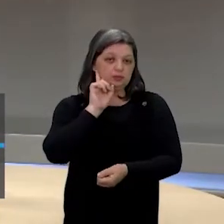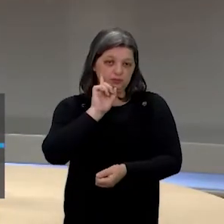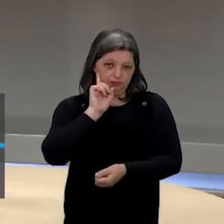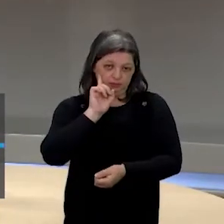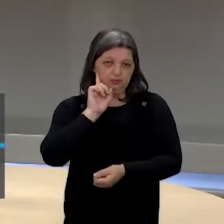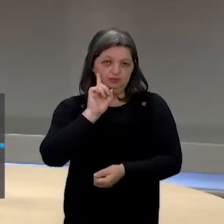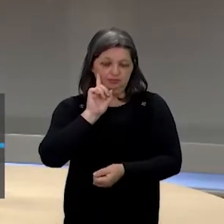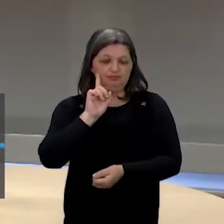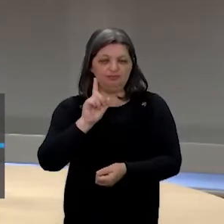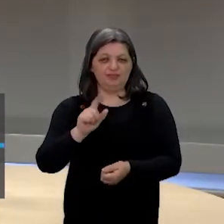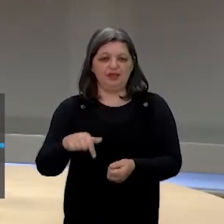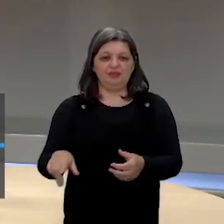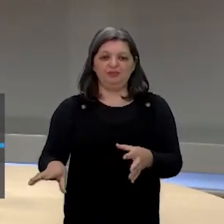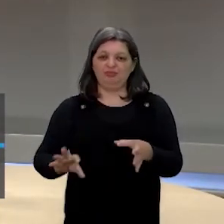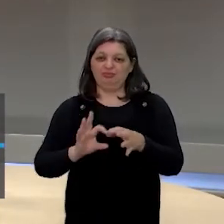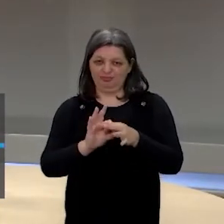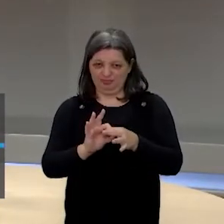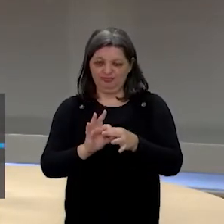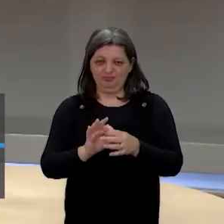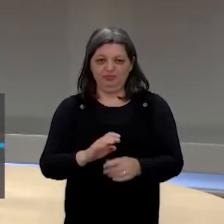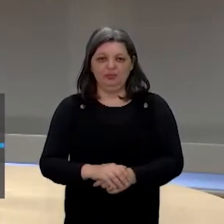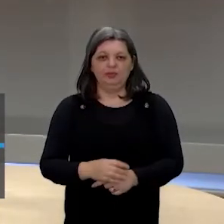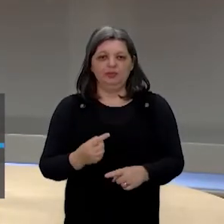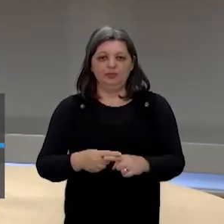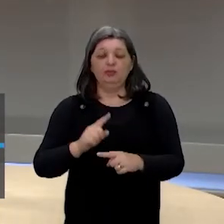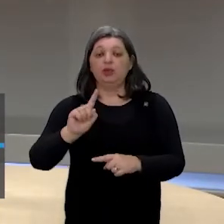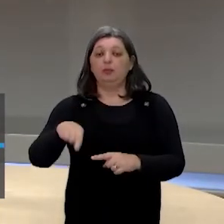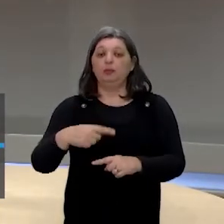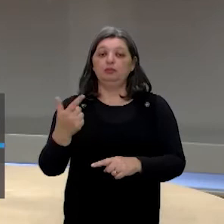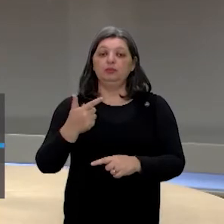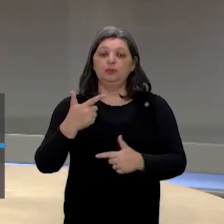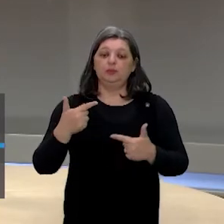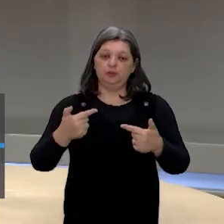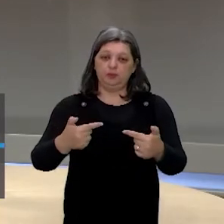dos aliados, e depois que a Segunda Guerra Mundial